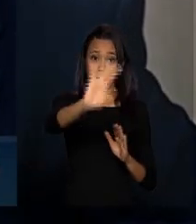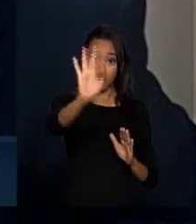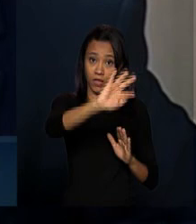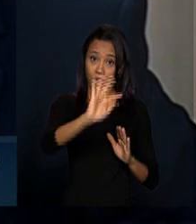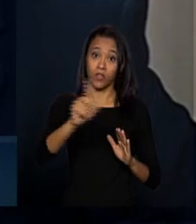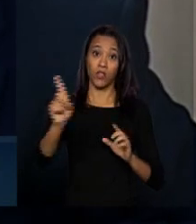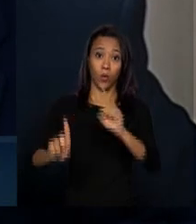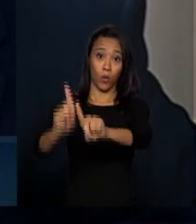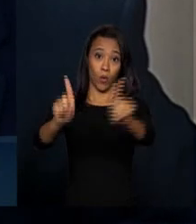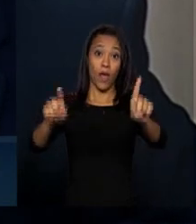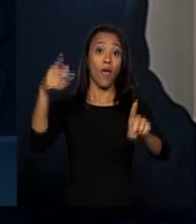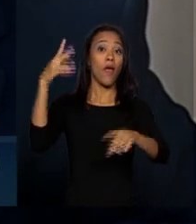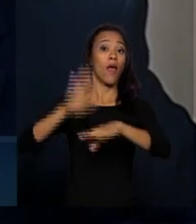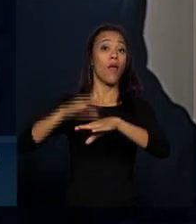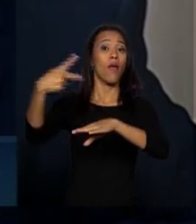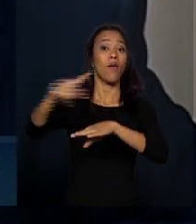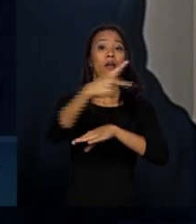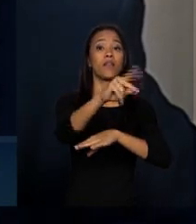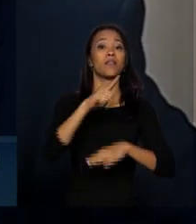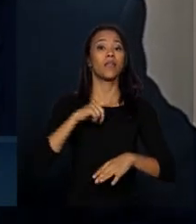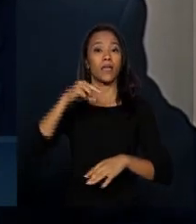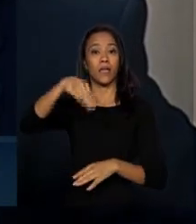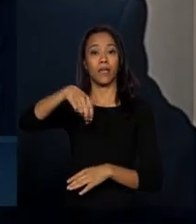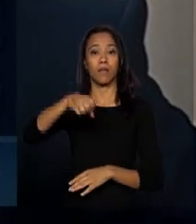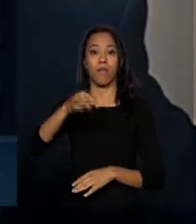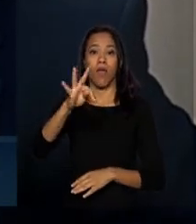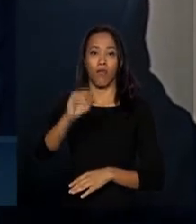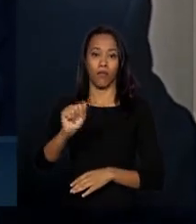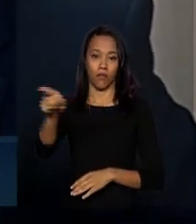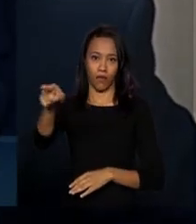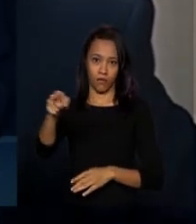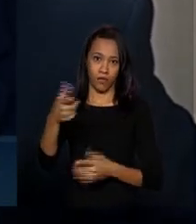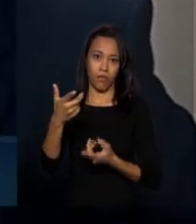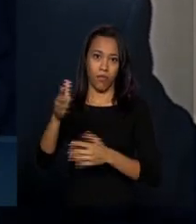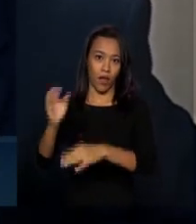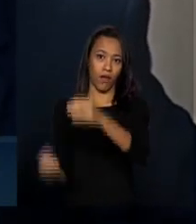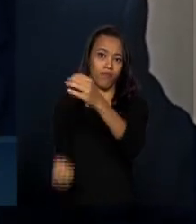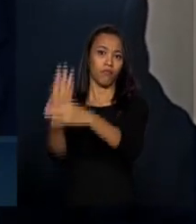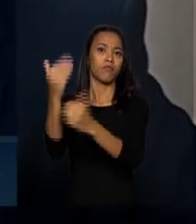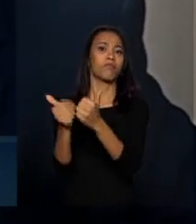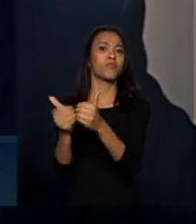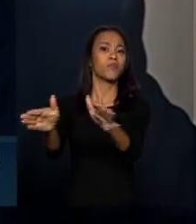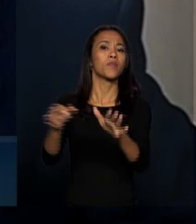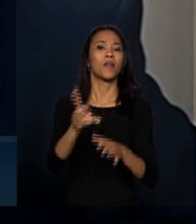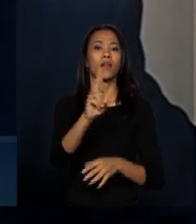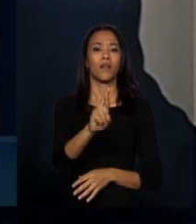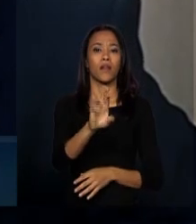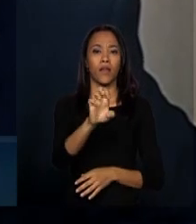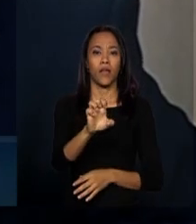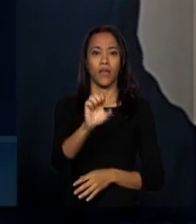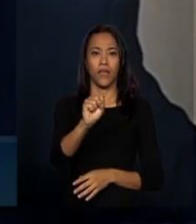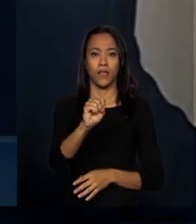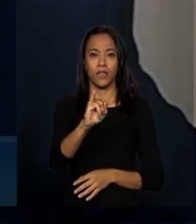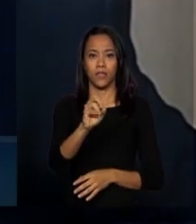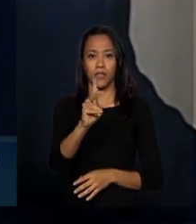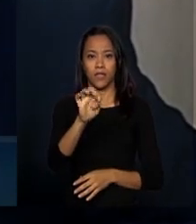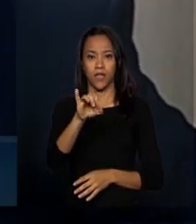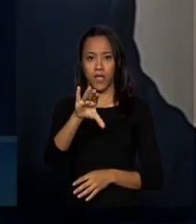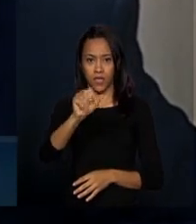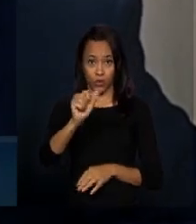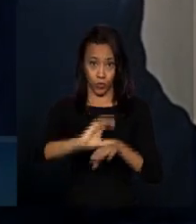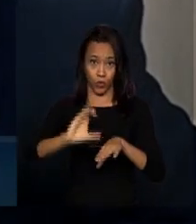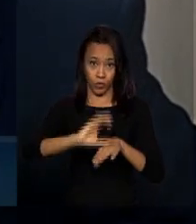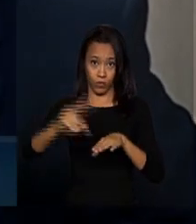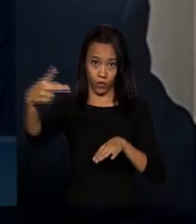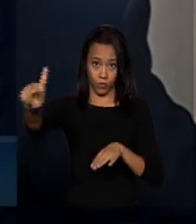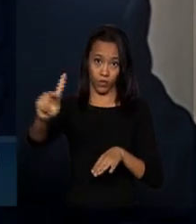também têm metas de implantação de residência. Então, também após a lei do Mais Médicos, nós passamos a casar agora